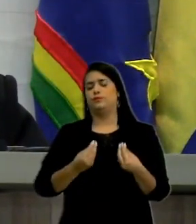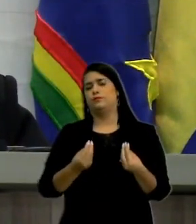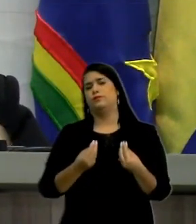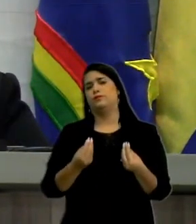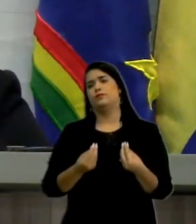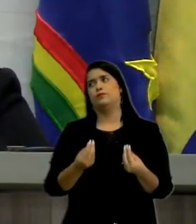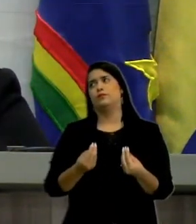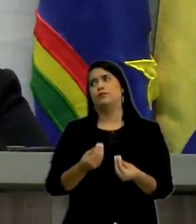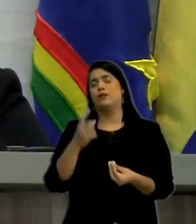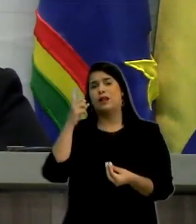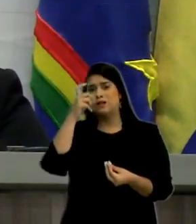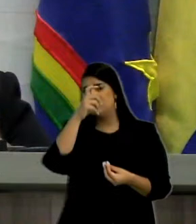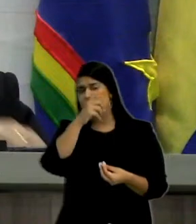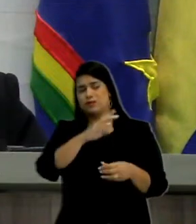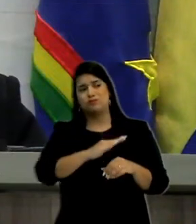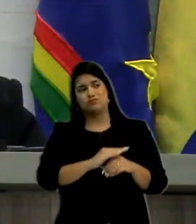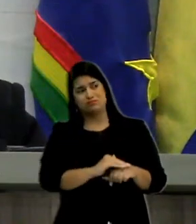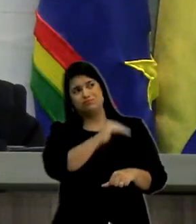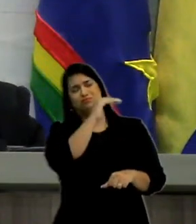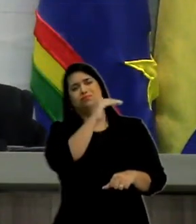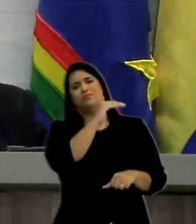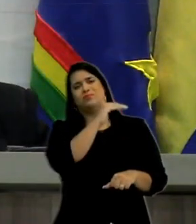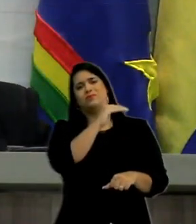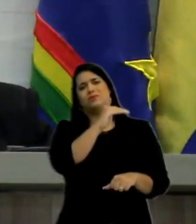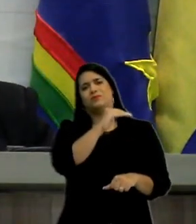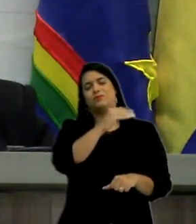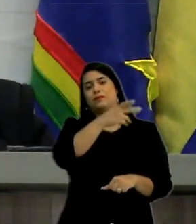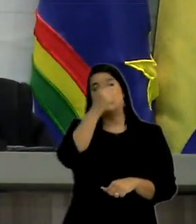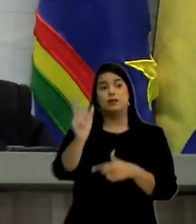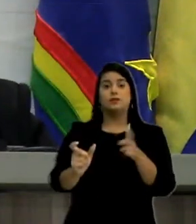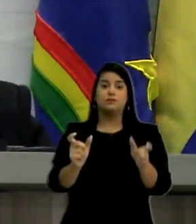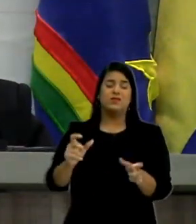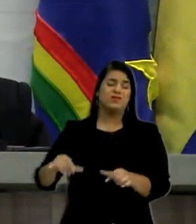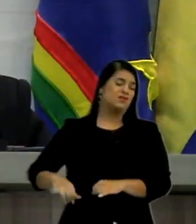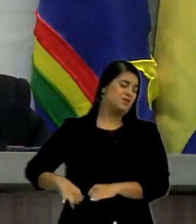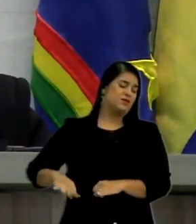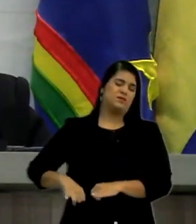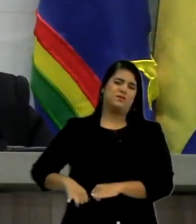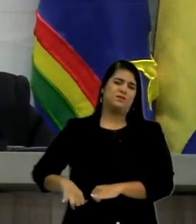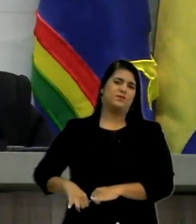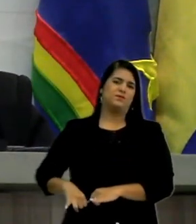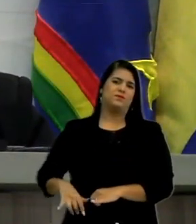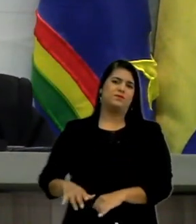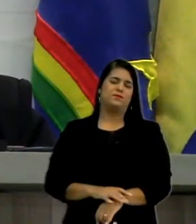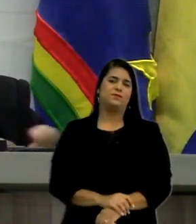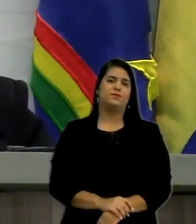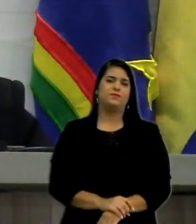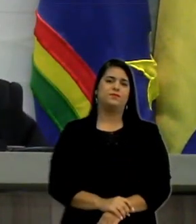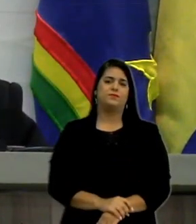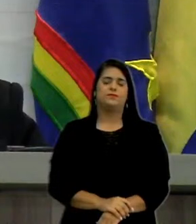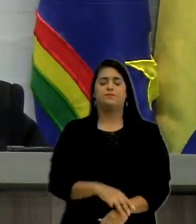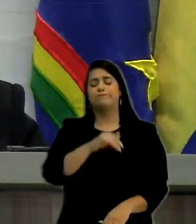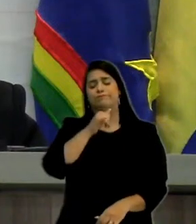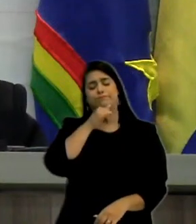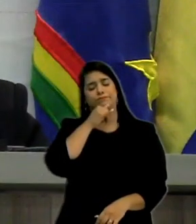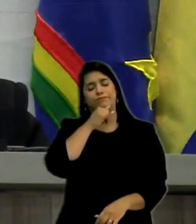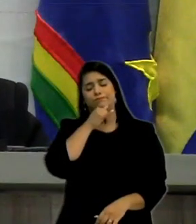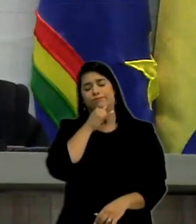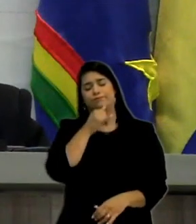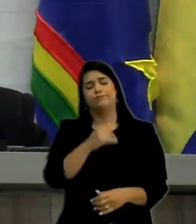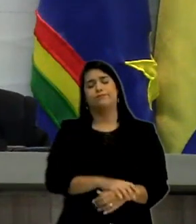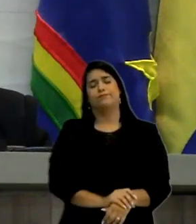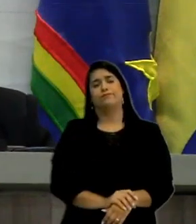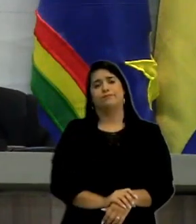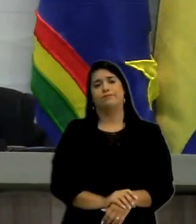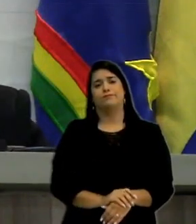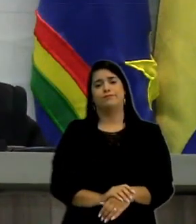as dificuldades vêm só aumentando, e as pessoas do nosso município sofrendo muito. É uma tristeza. A Rua